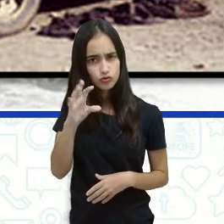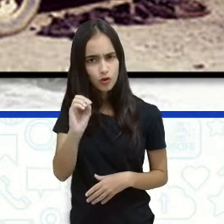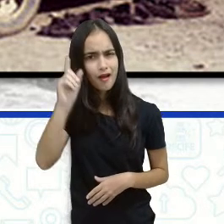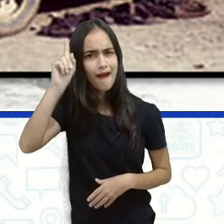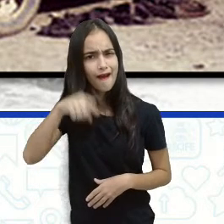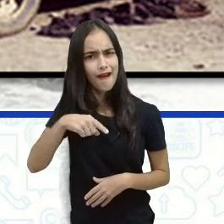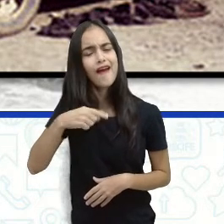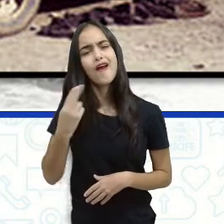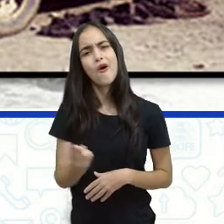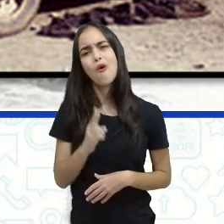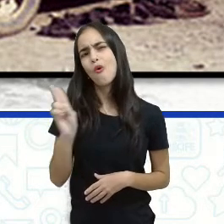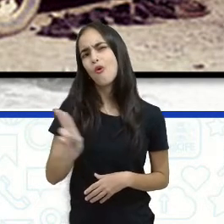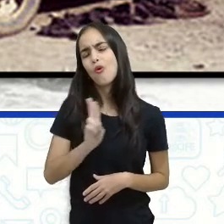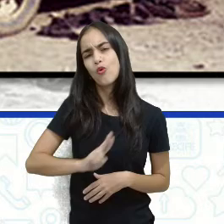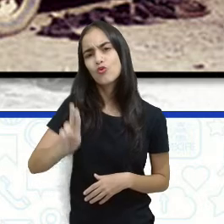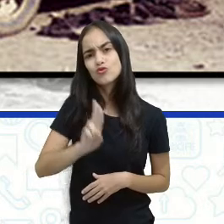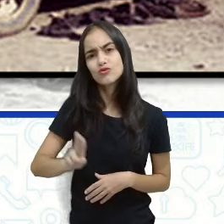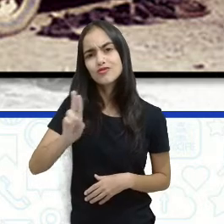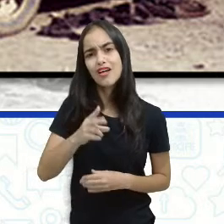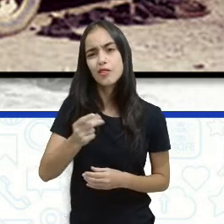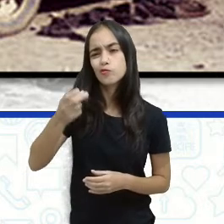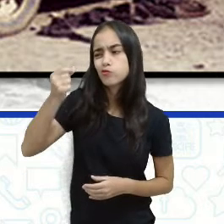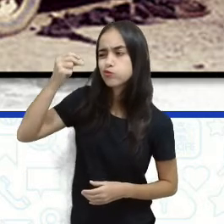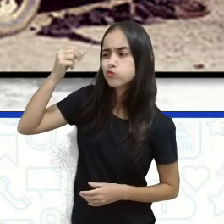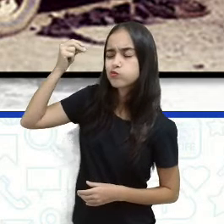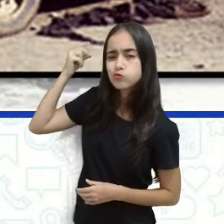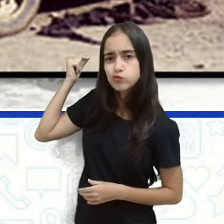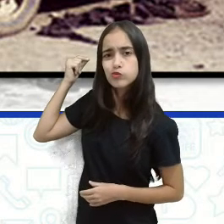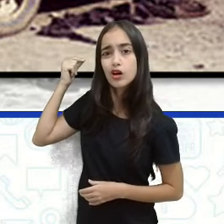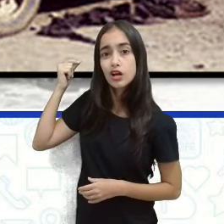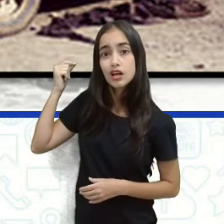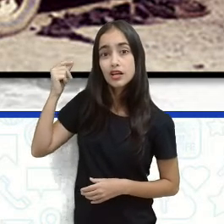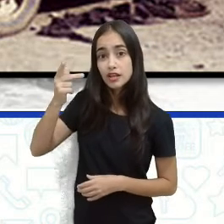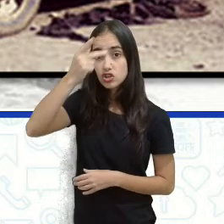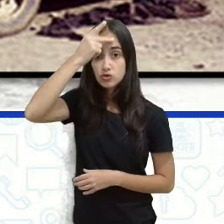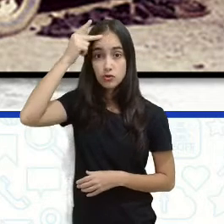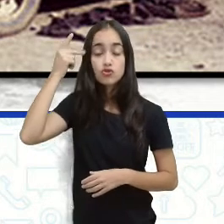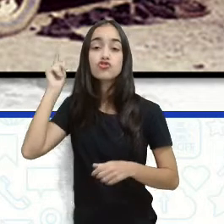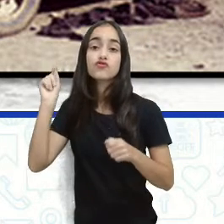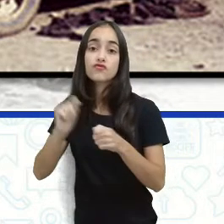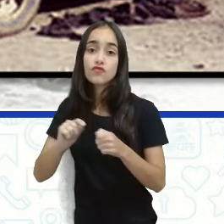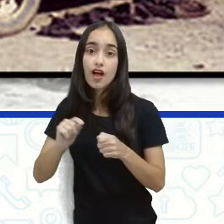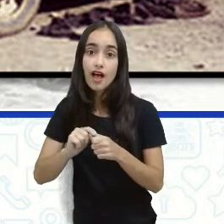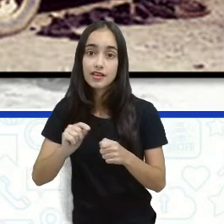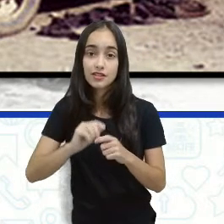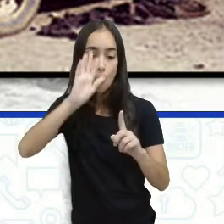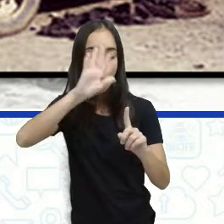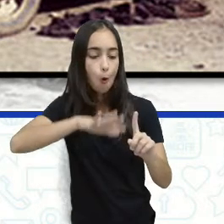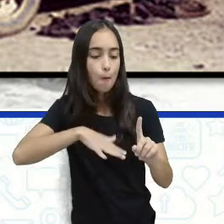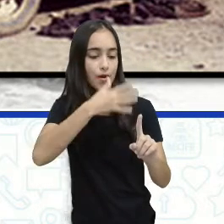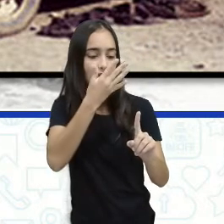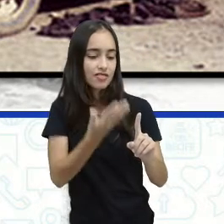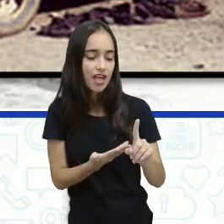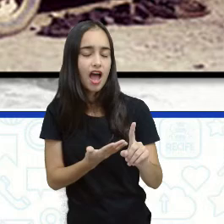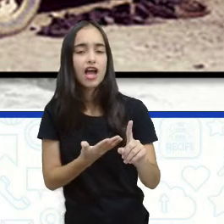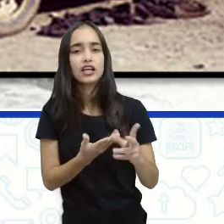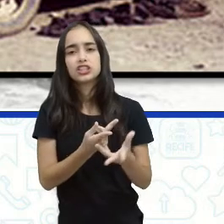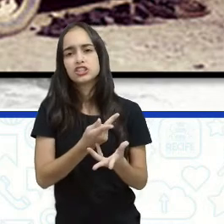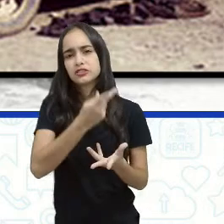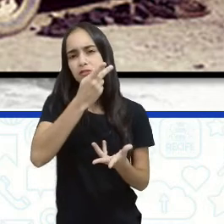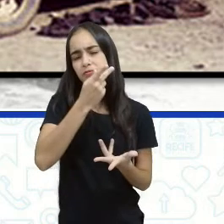e significava ali um sacrifício, né, que os judeus faziam em homenagem ali aos deuses, né, ou ao Deus,